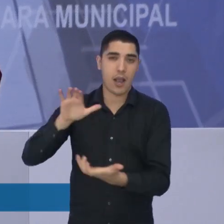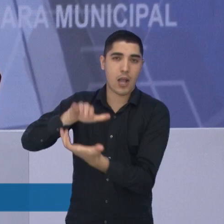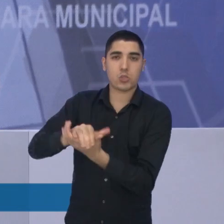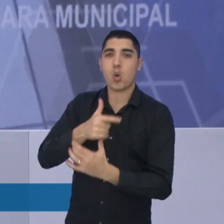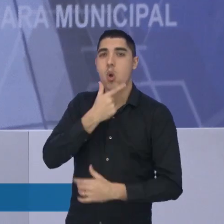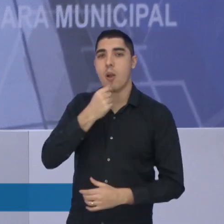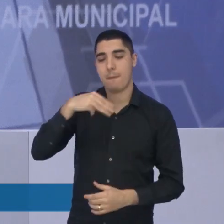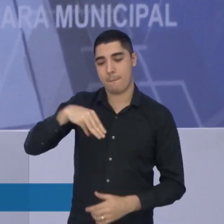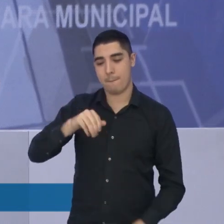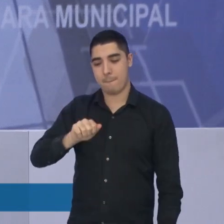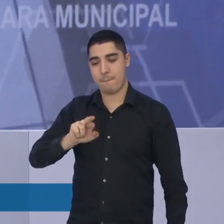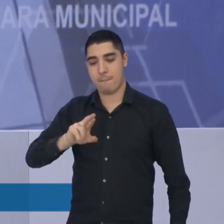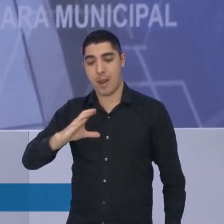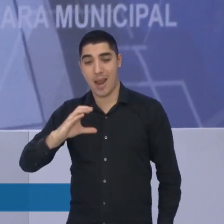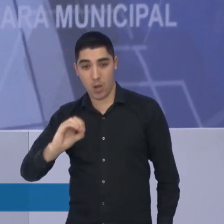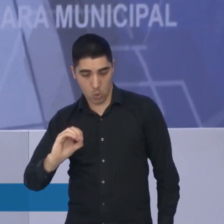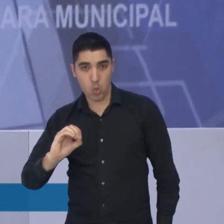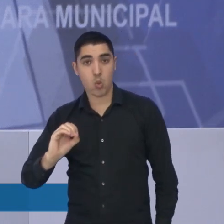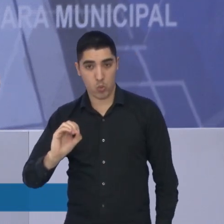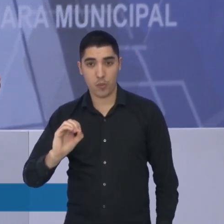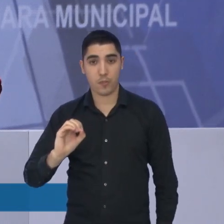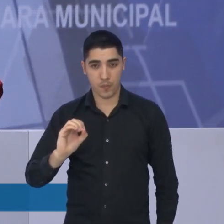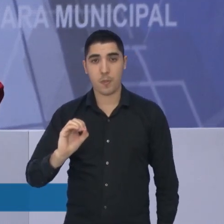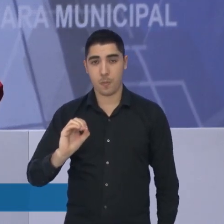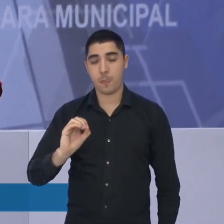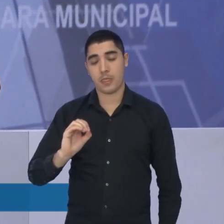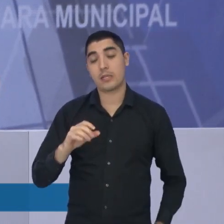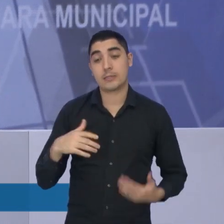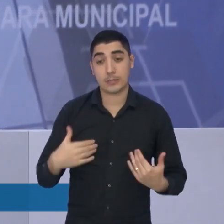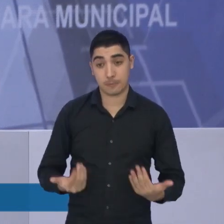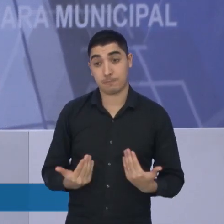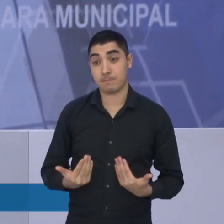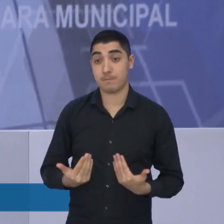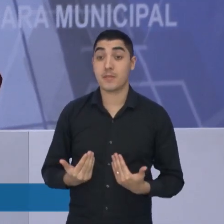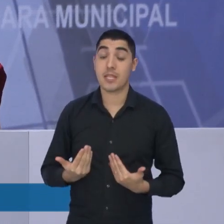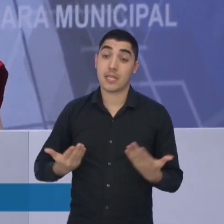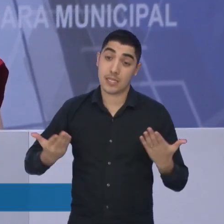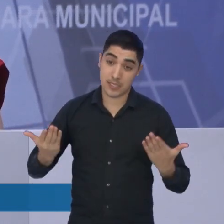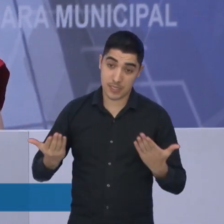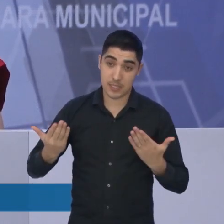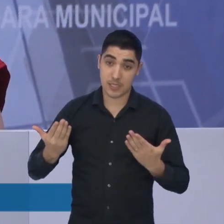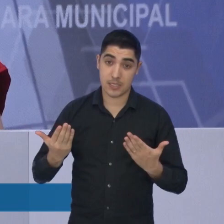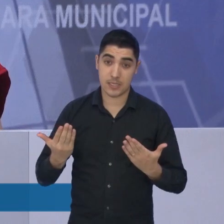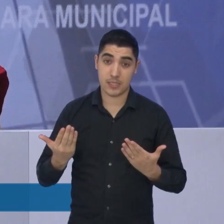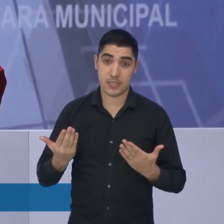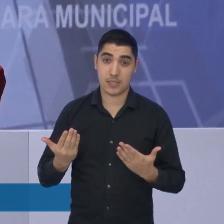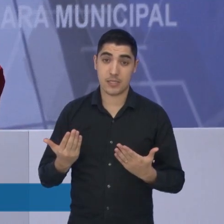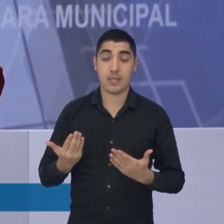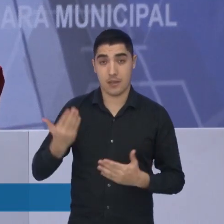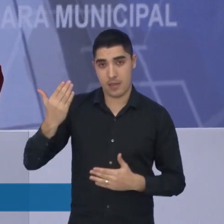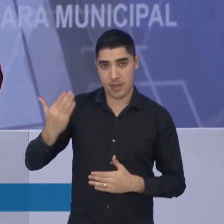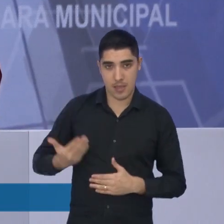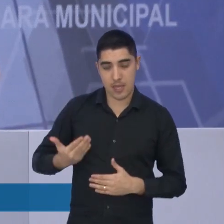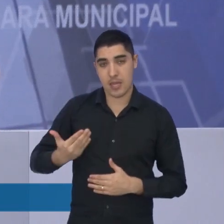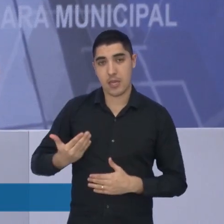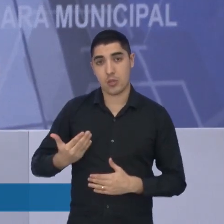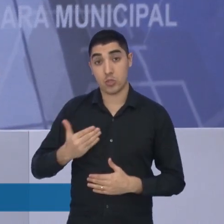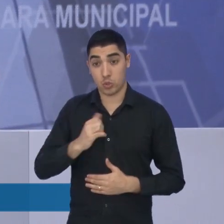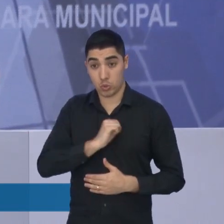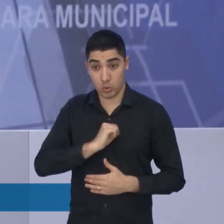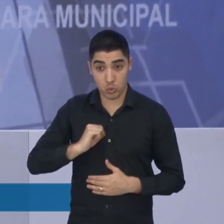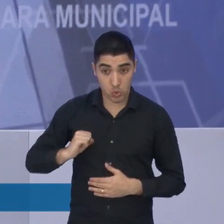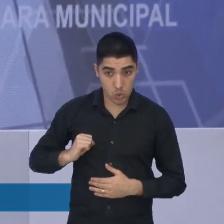Correia Júnior, que, assim como seu pai, agora seu sogro, é trabalhador